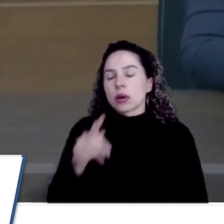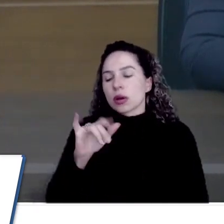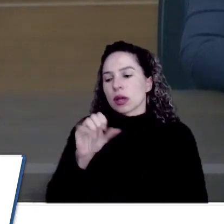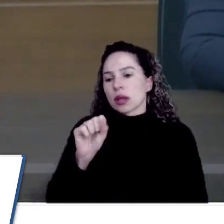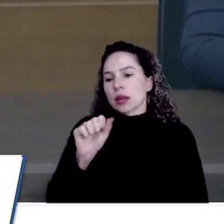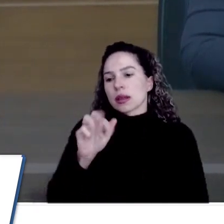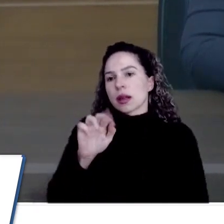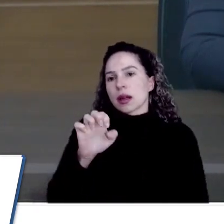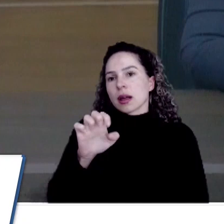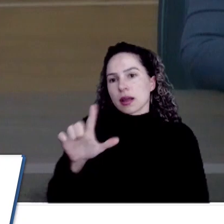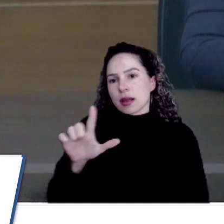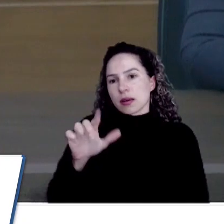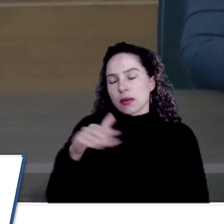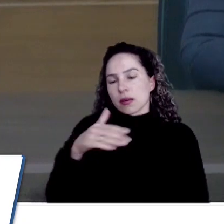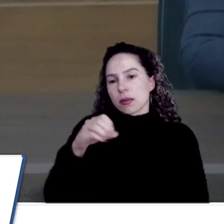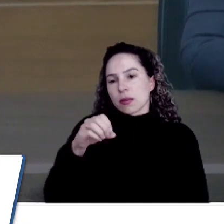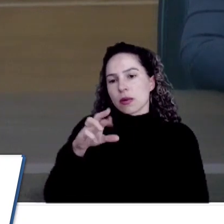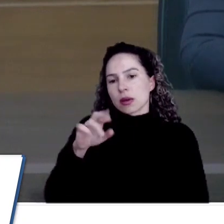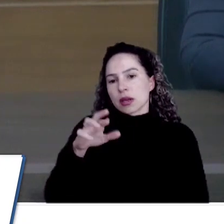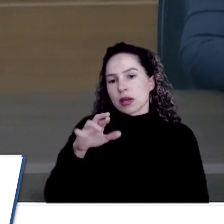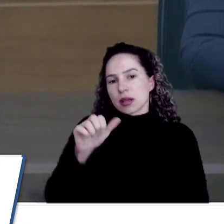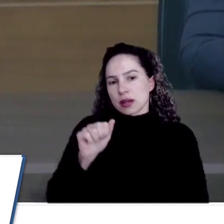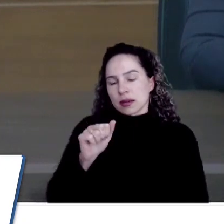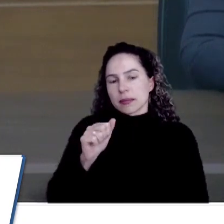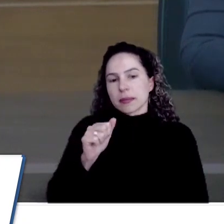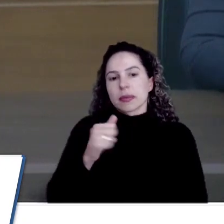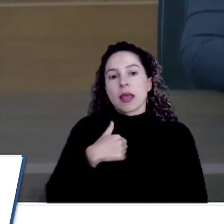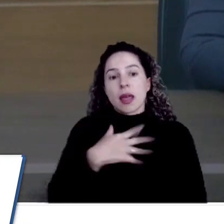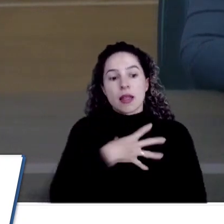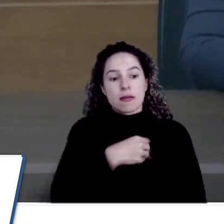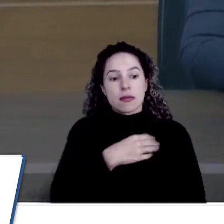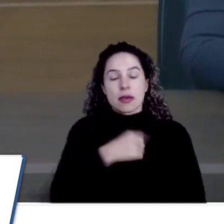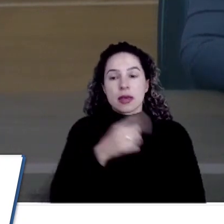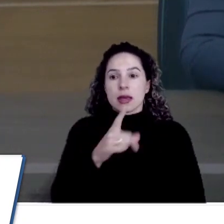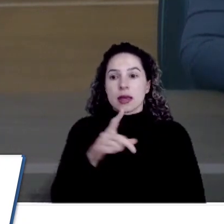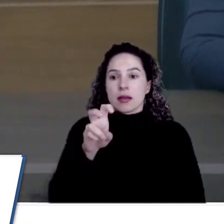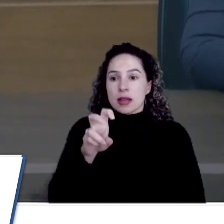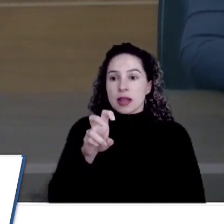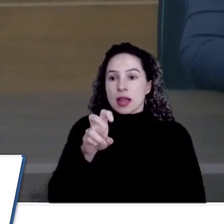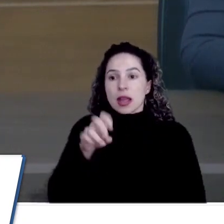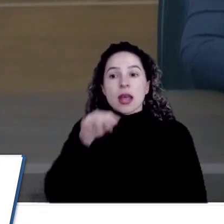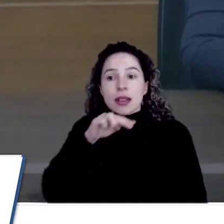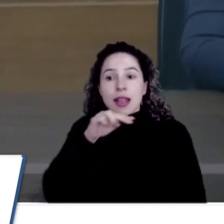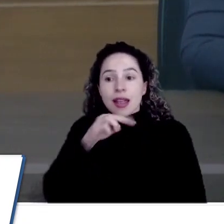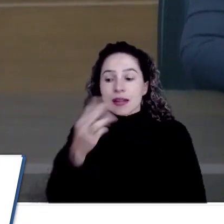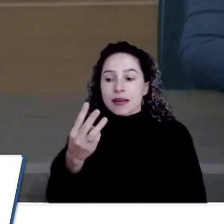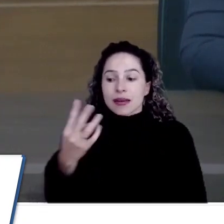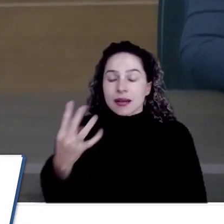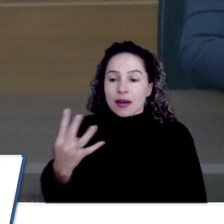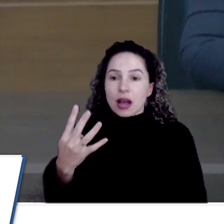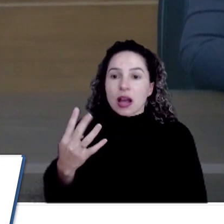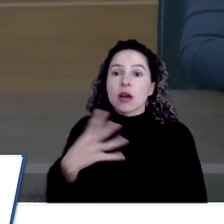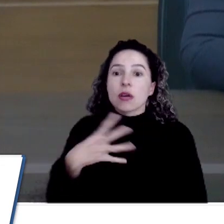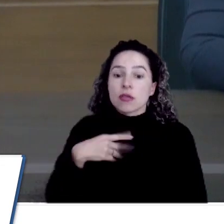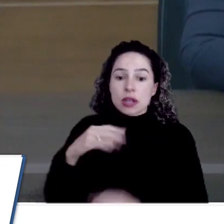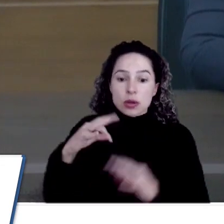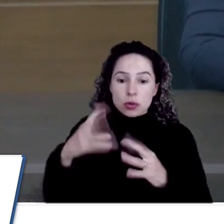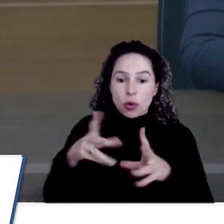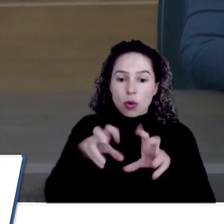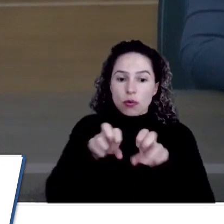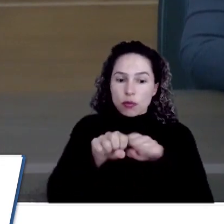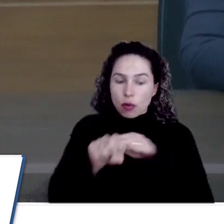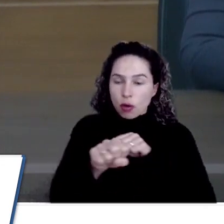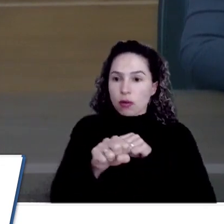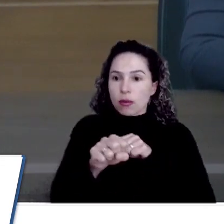Moreira. Foi mãe de 15 filhos e avó de 34 netos. Todos os filhos possuem ensino superior